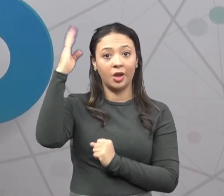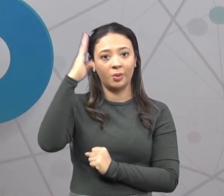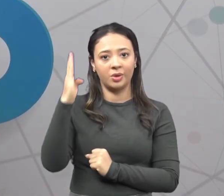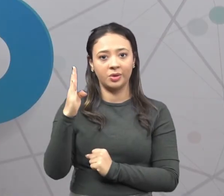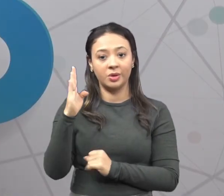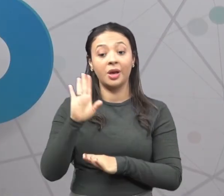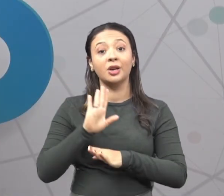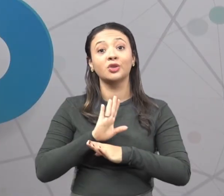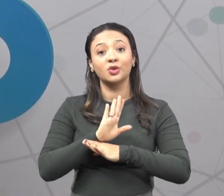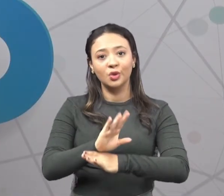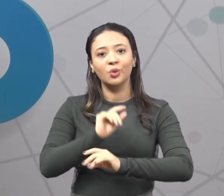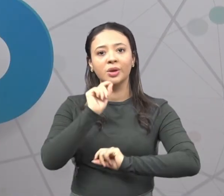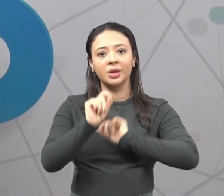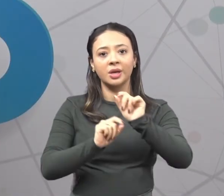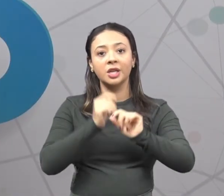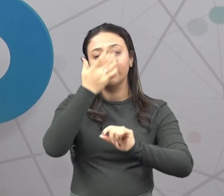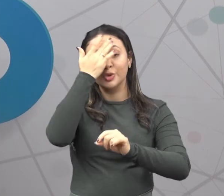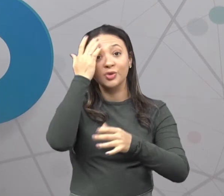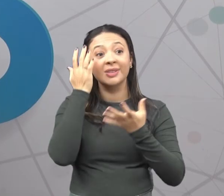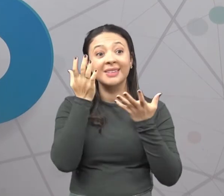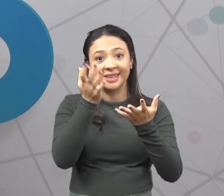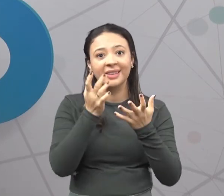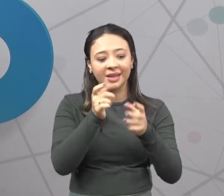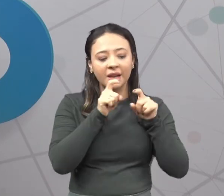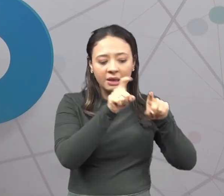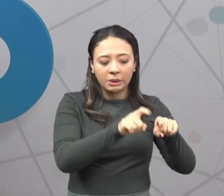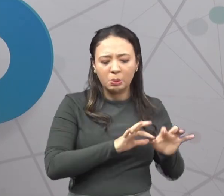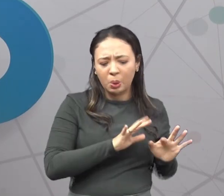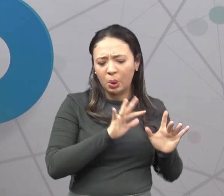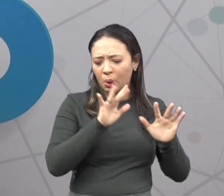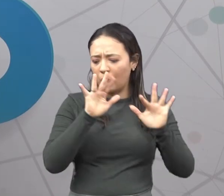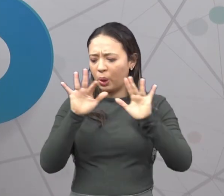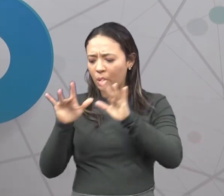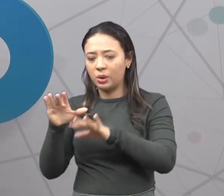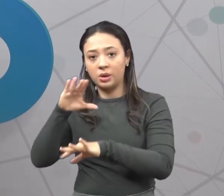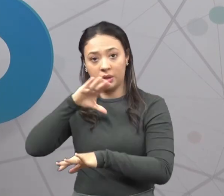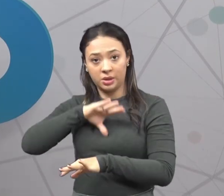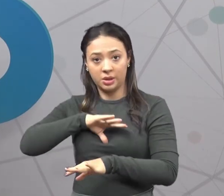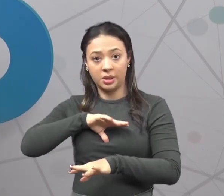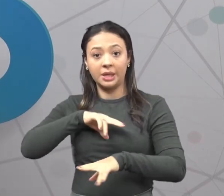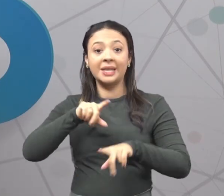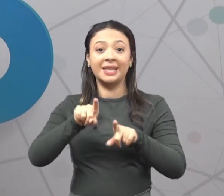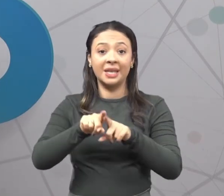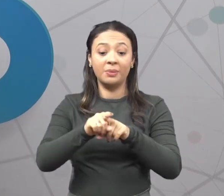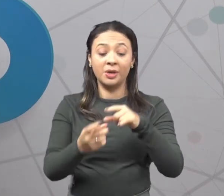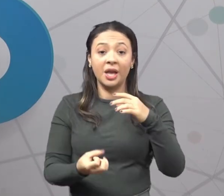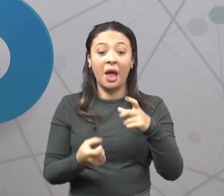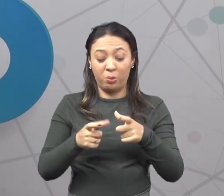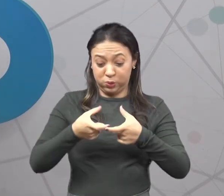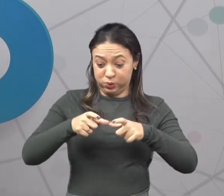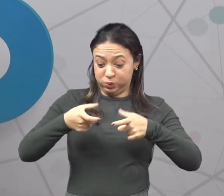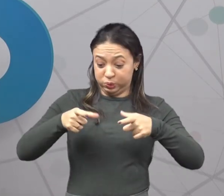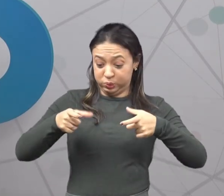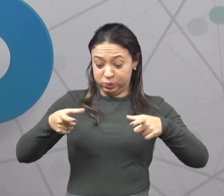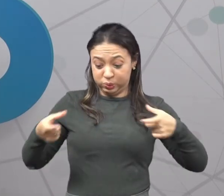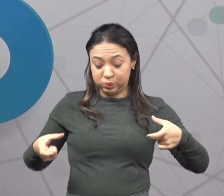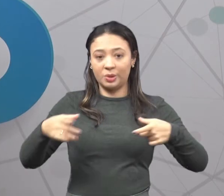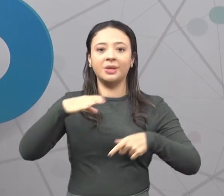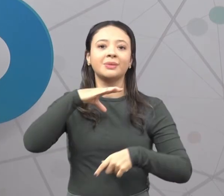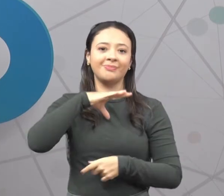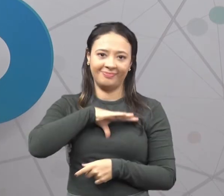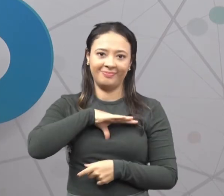contribuiu muito para essa urbanização, para que esse processo de urbanização acontecesse. E as